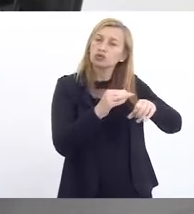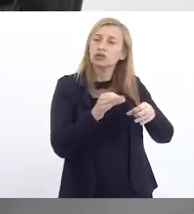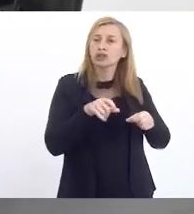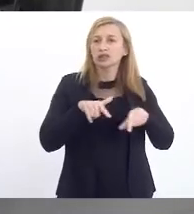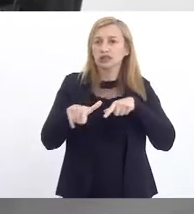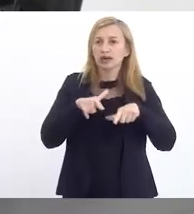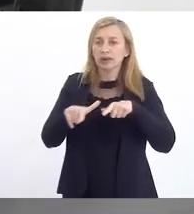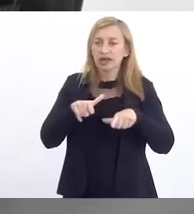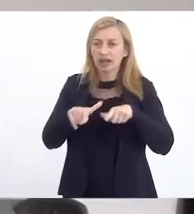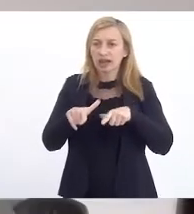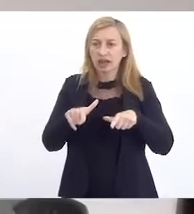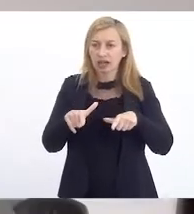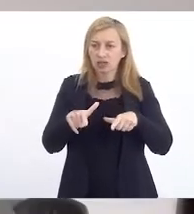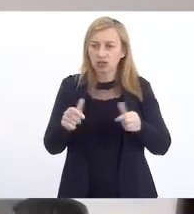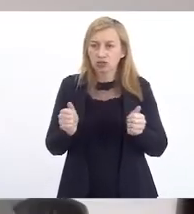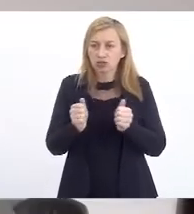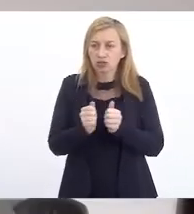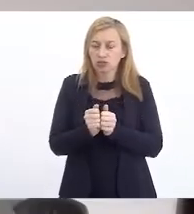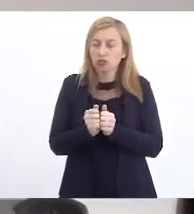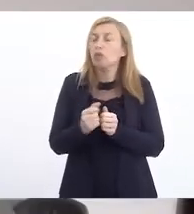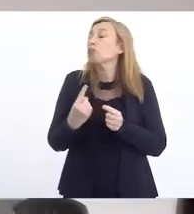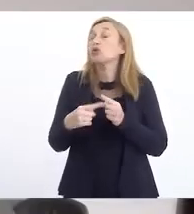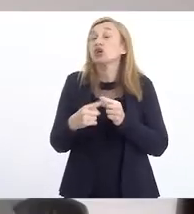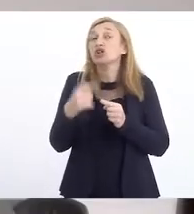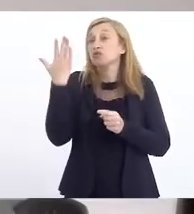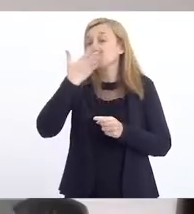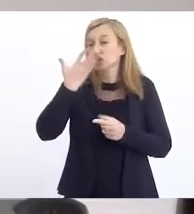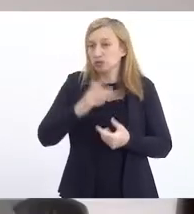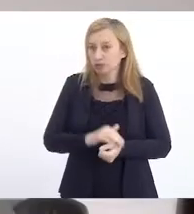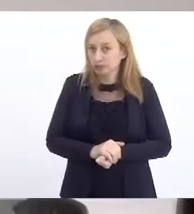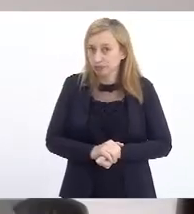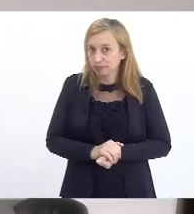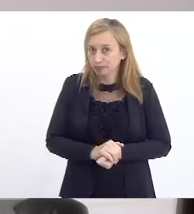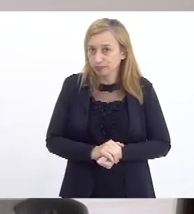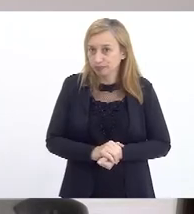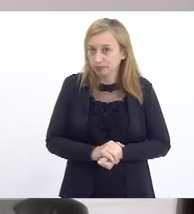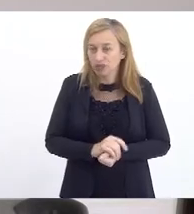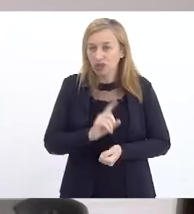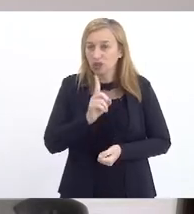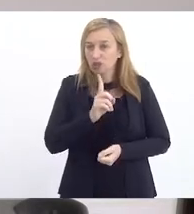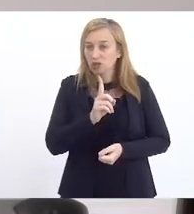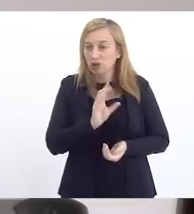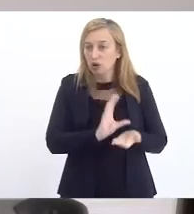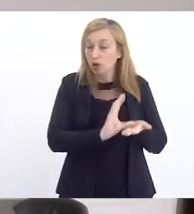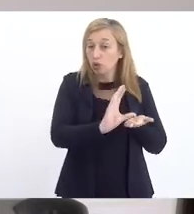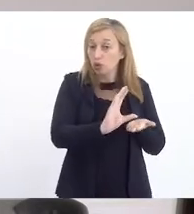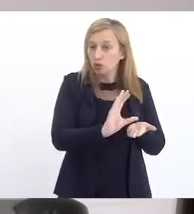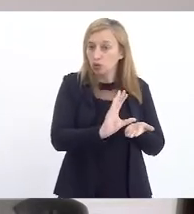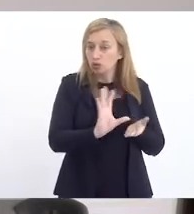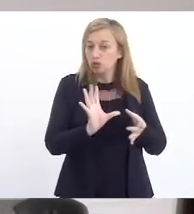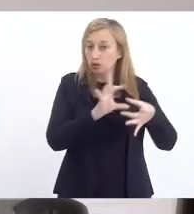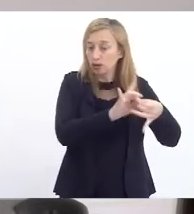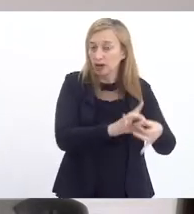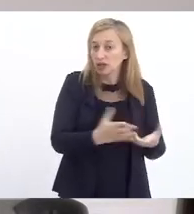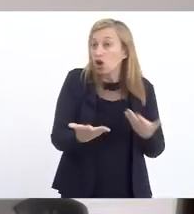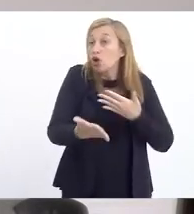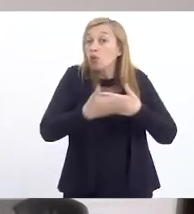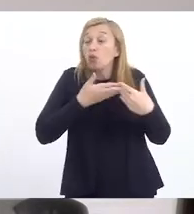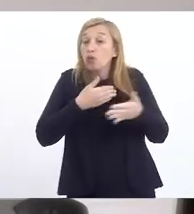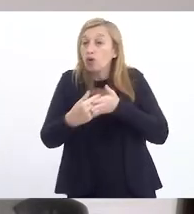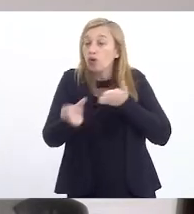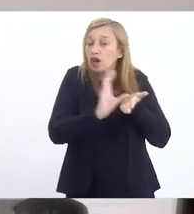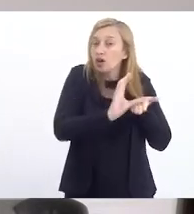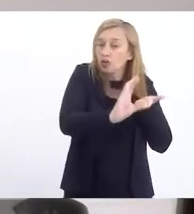excedente. Por que que não vejo? E por que que isso não é recurso vinculado? Qualquer recurso